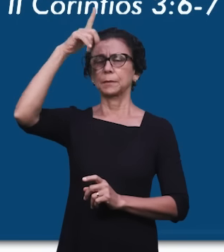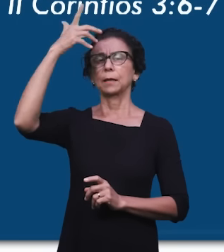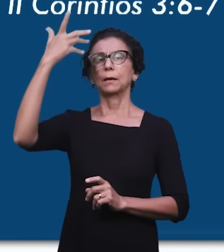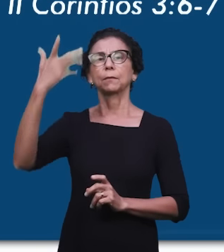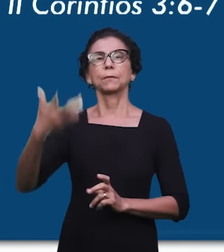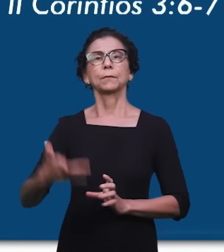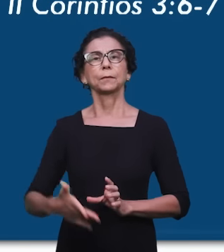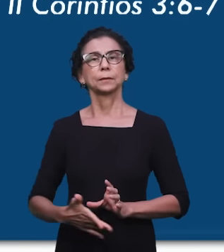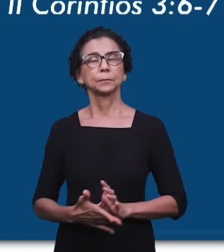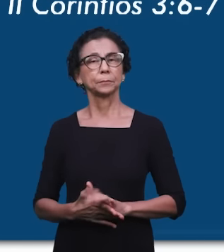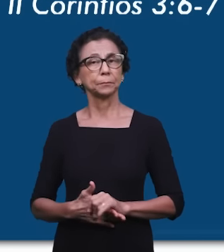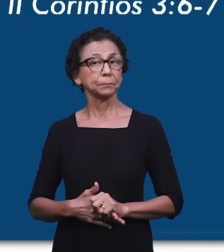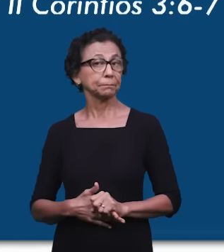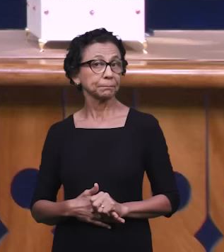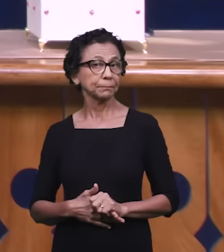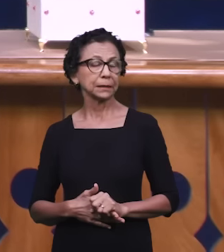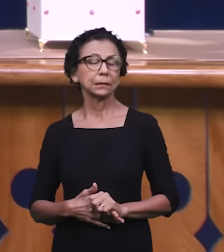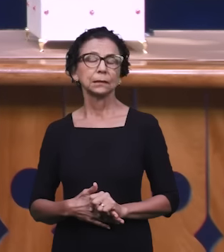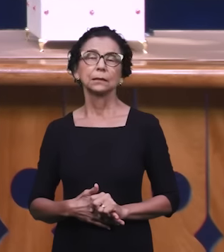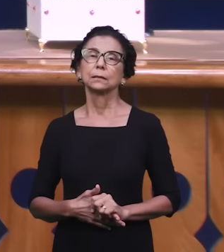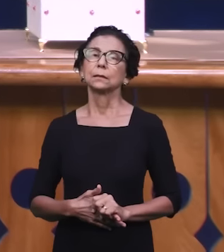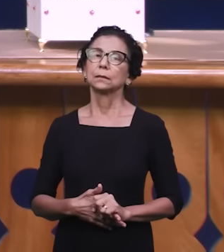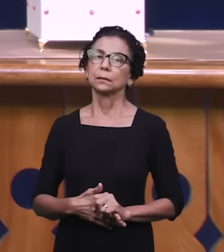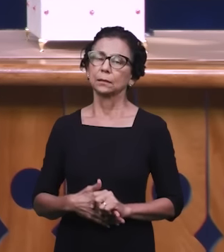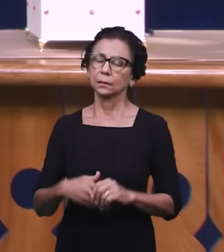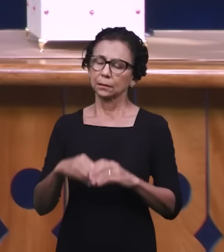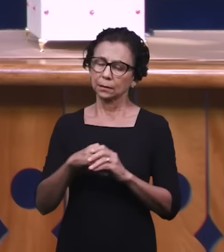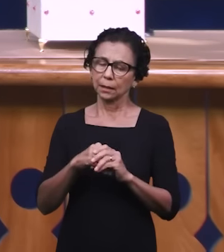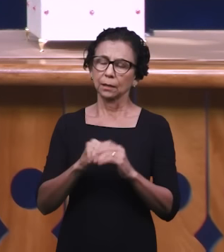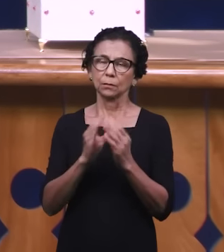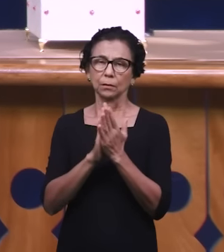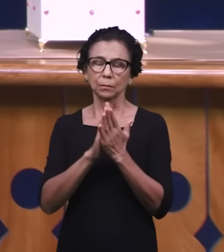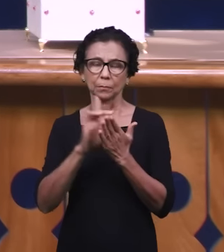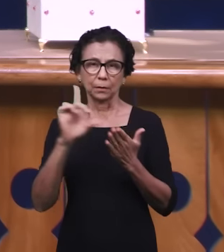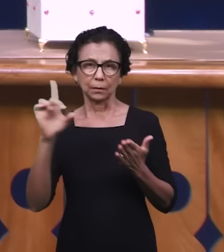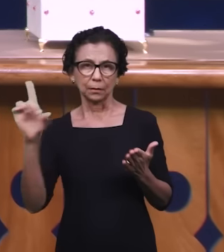na palavra, ela aquilo que estava na Escritura também. A Bíblia,